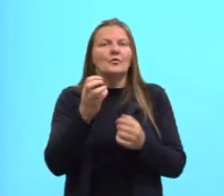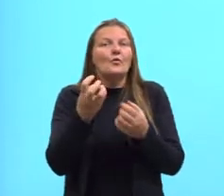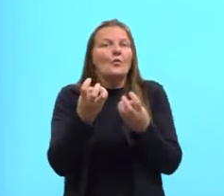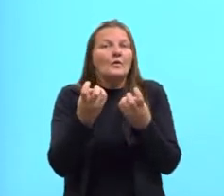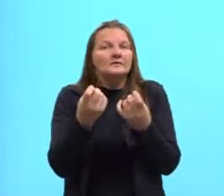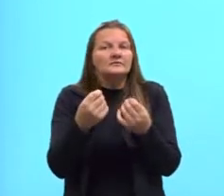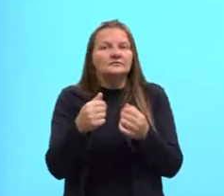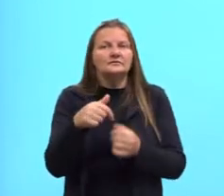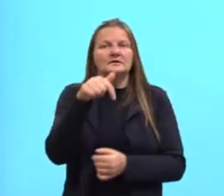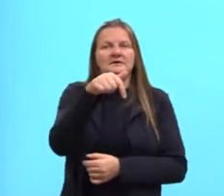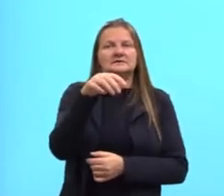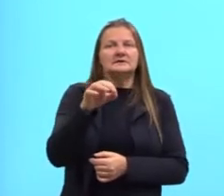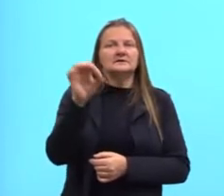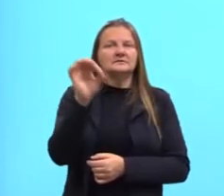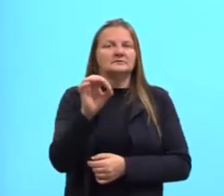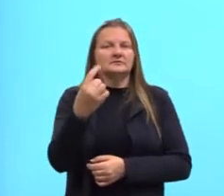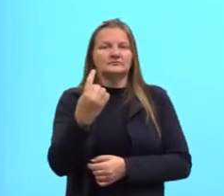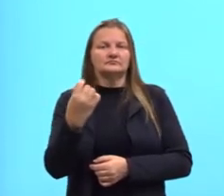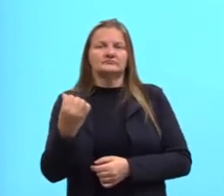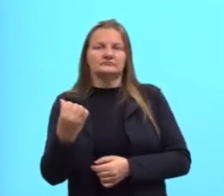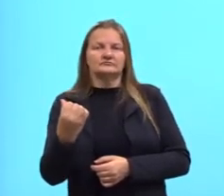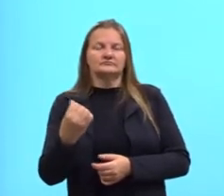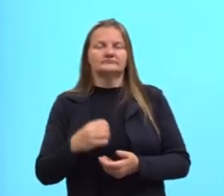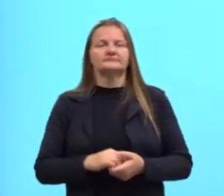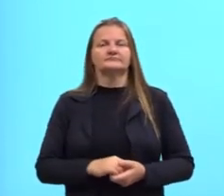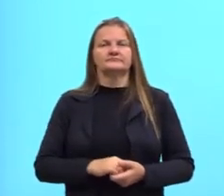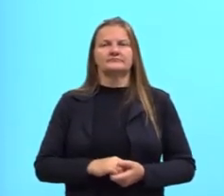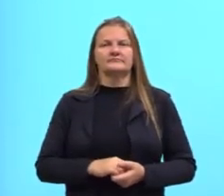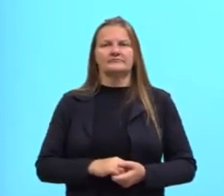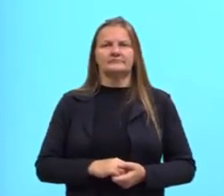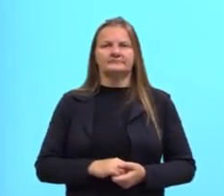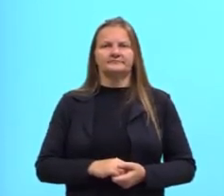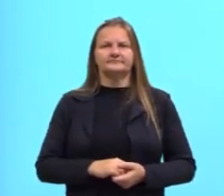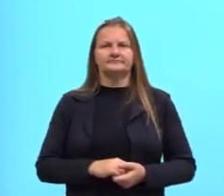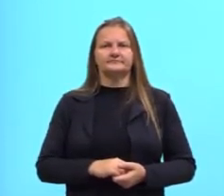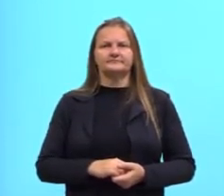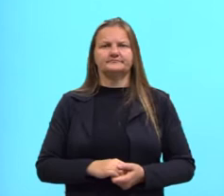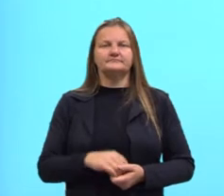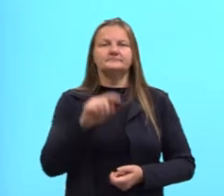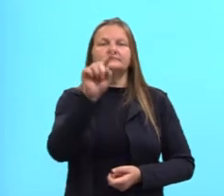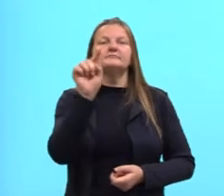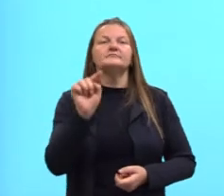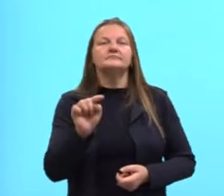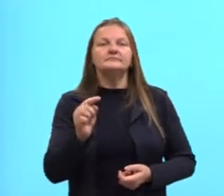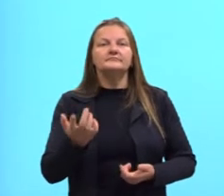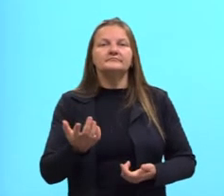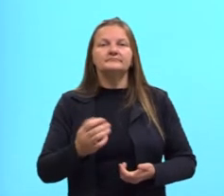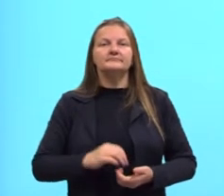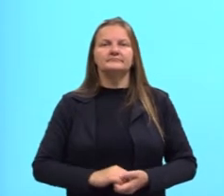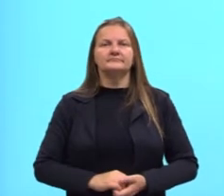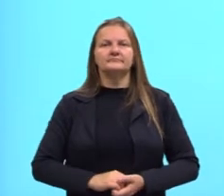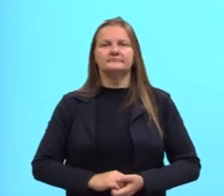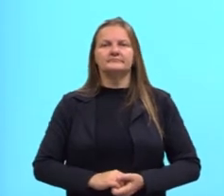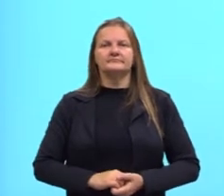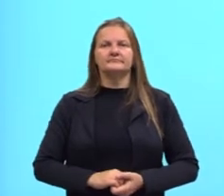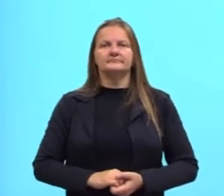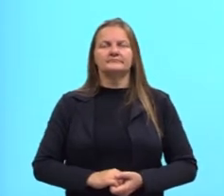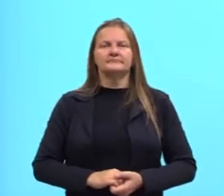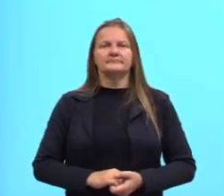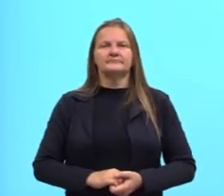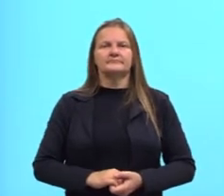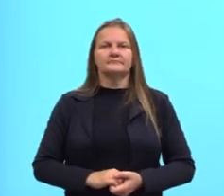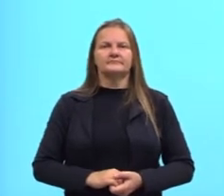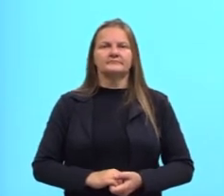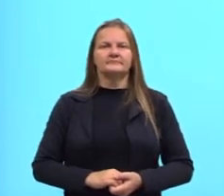portanto nas buscamos setenta por cento de 16 anos quando